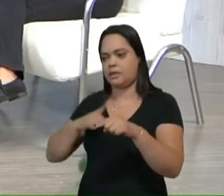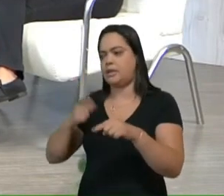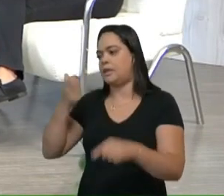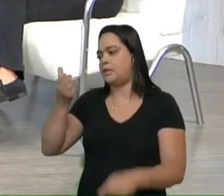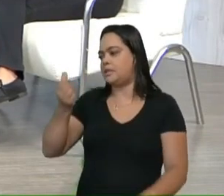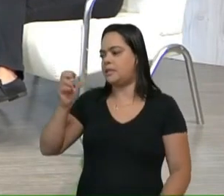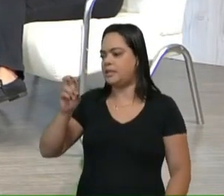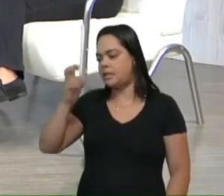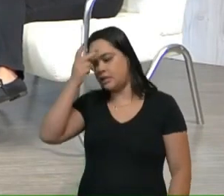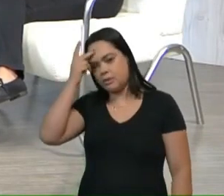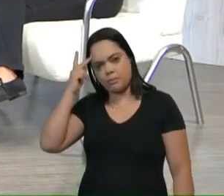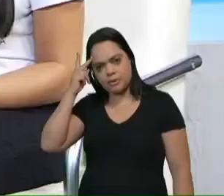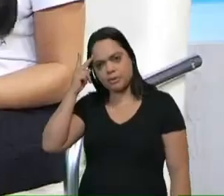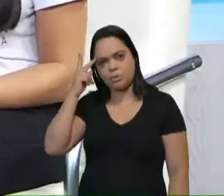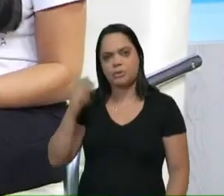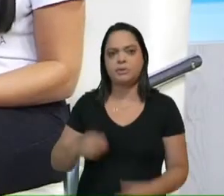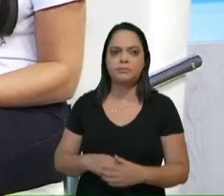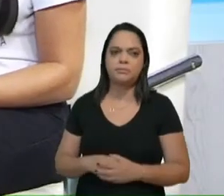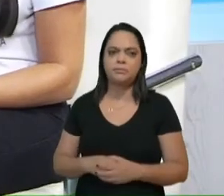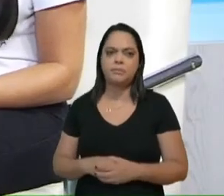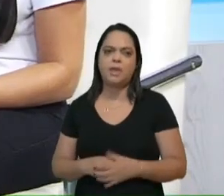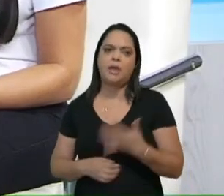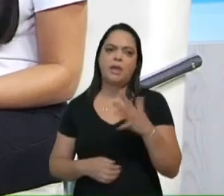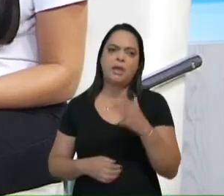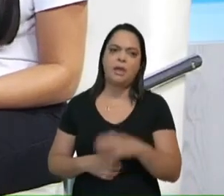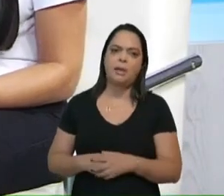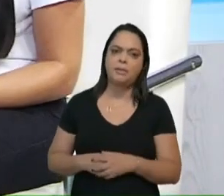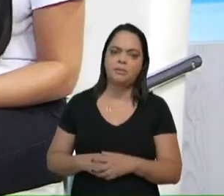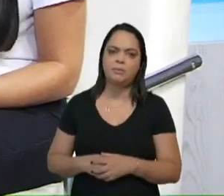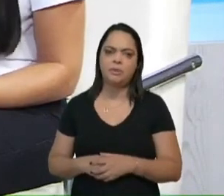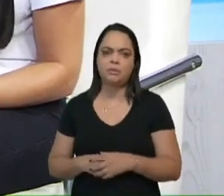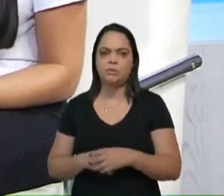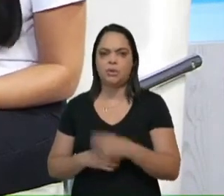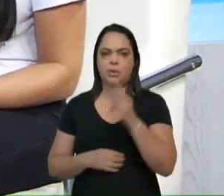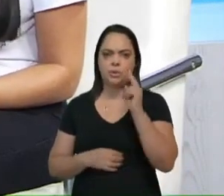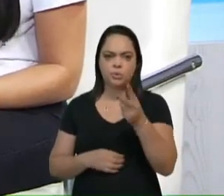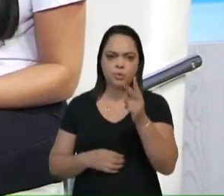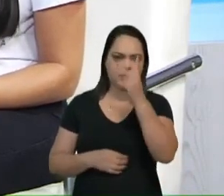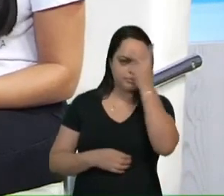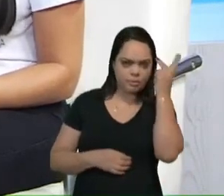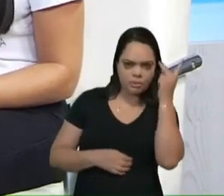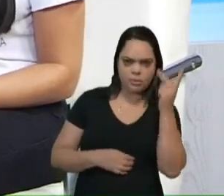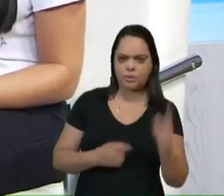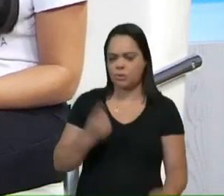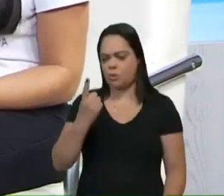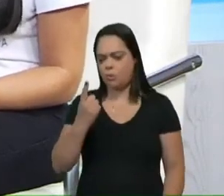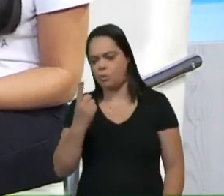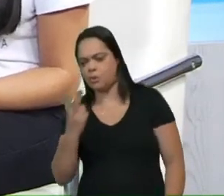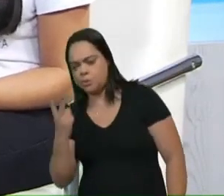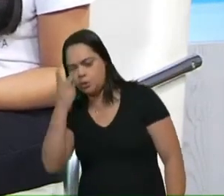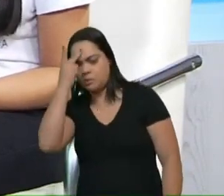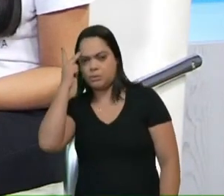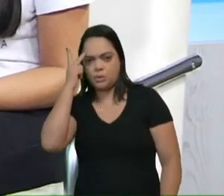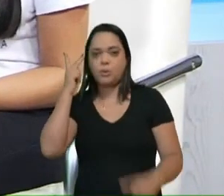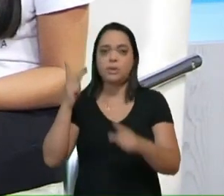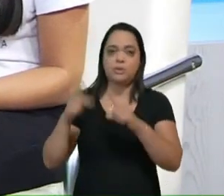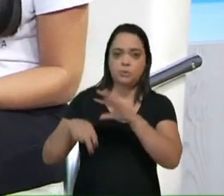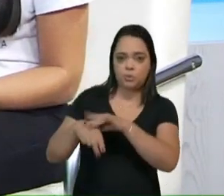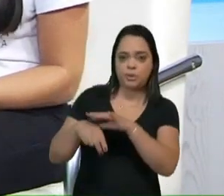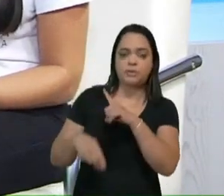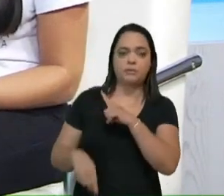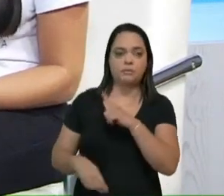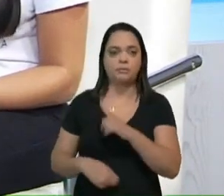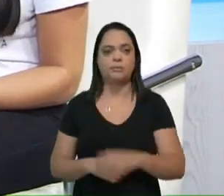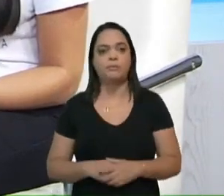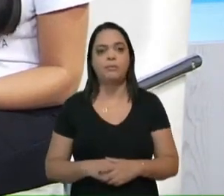isso seria mais ou menos de um a a dois indivíduos acometidos a cada grupo de 2.000 pessoas certo essas doenças elas são de